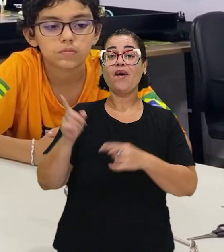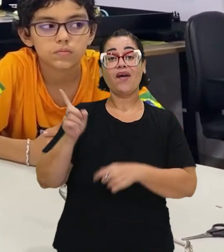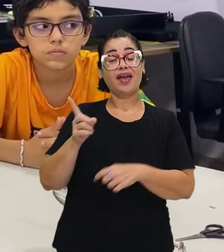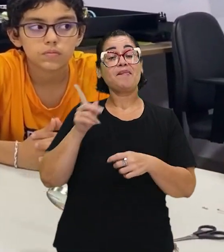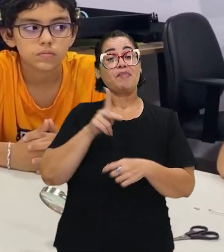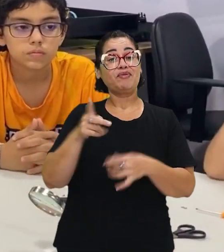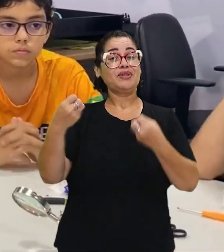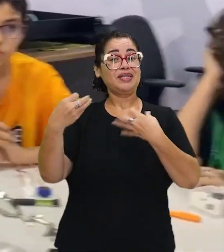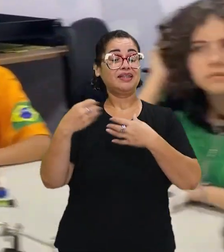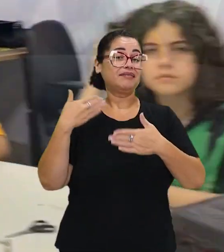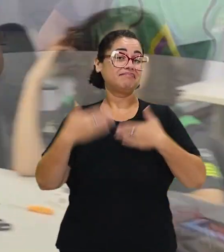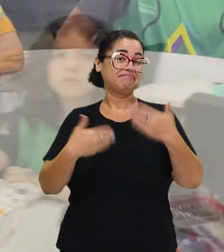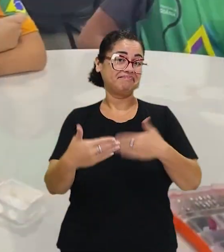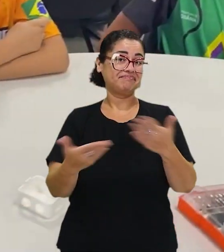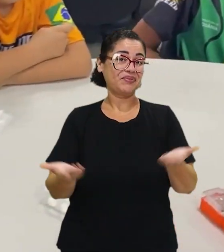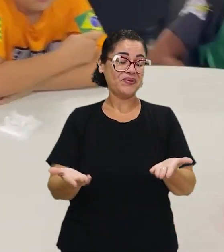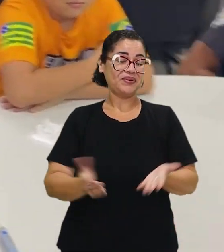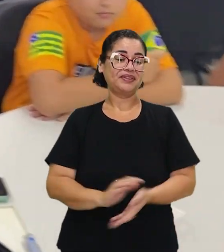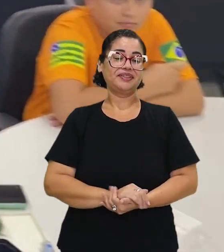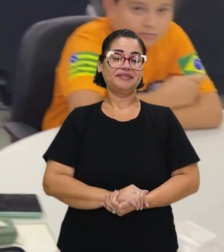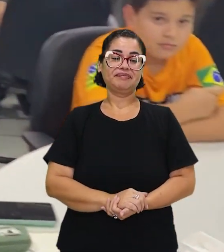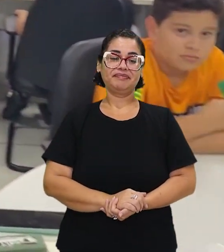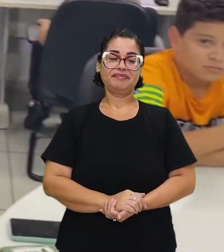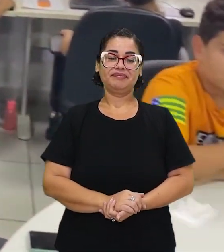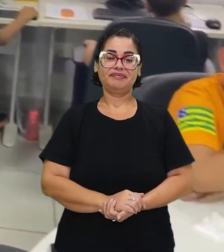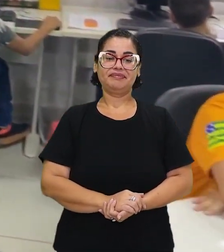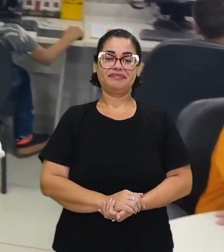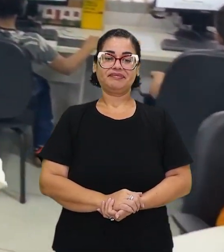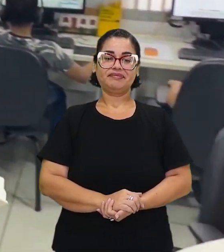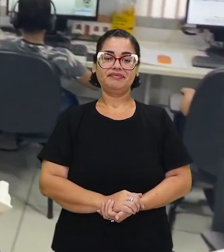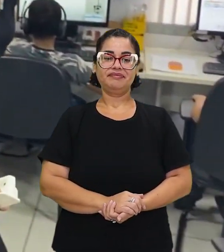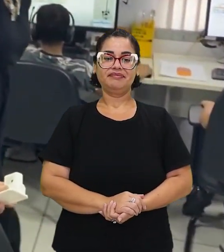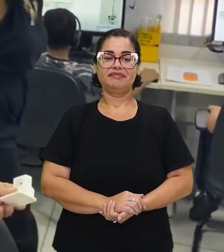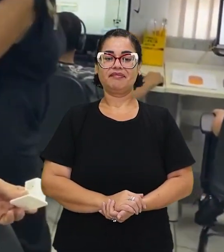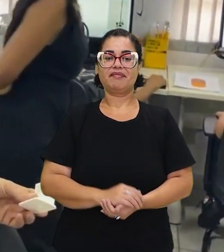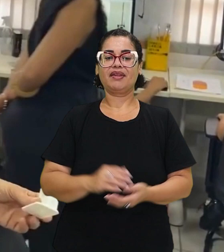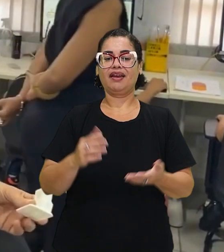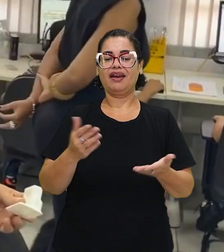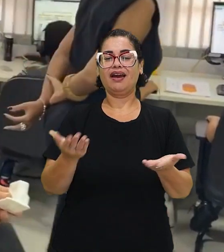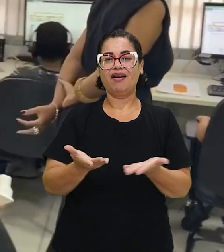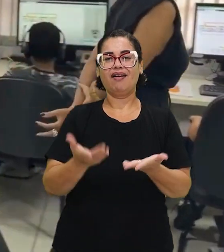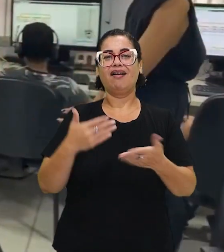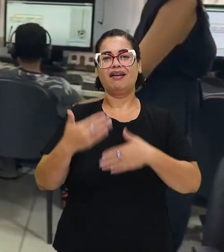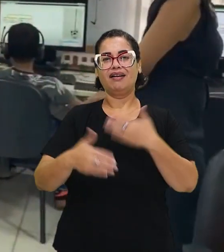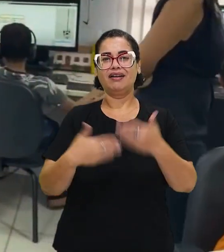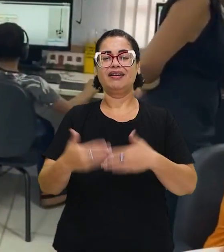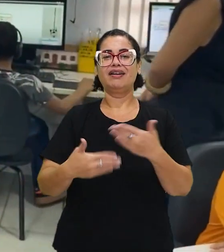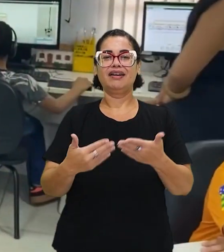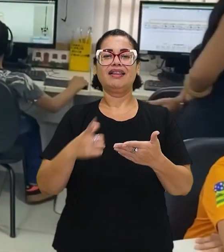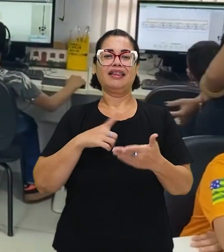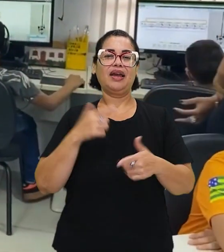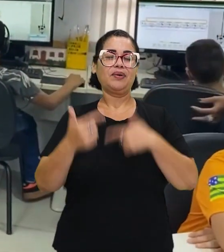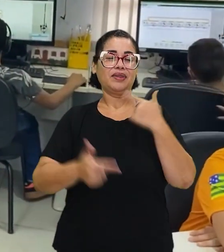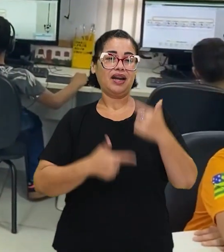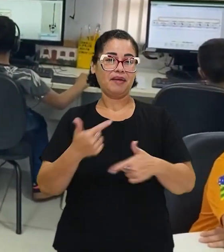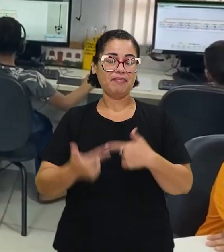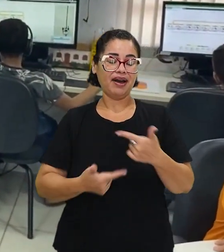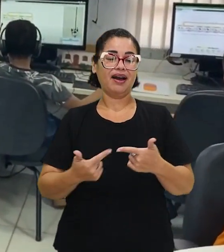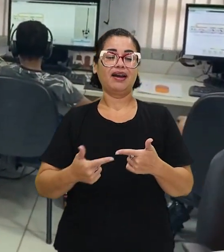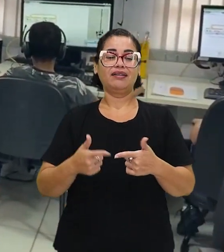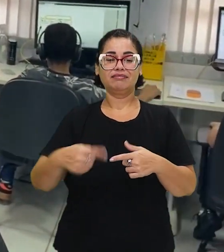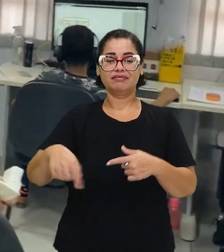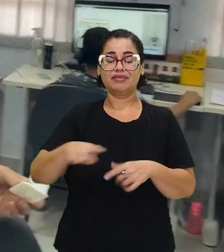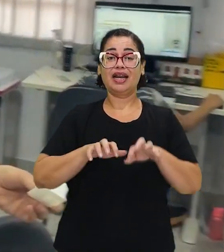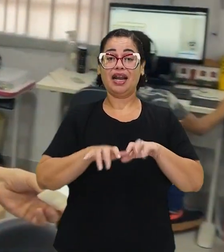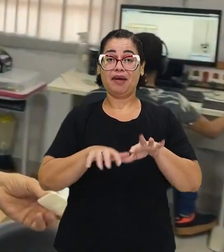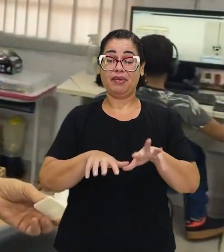passo a passo aqui hoje. Bom, eu sou o professor Kleiber, desenvolvo um trabalho na coordenação aqui no Laboratório